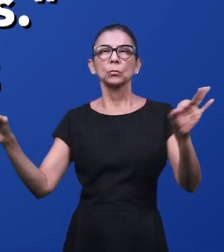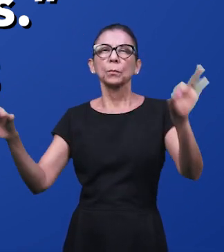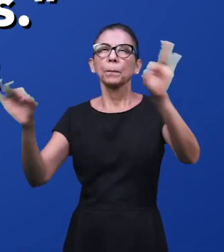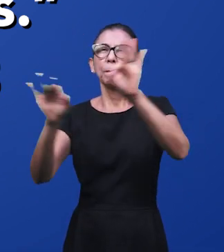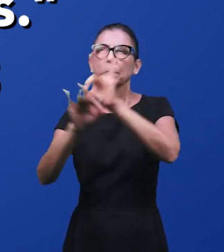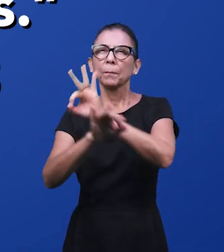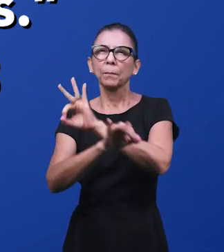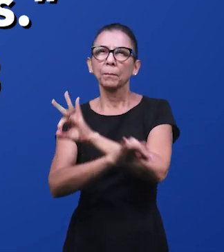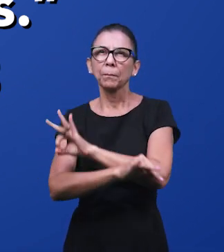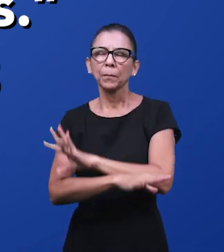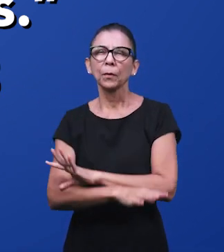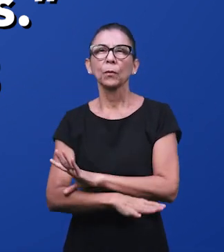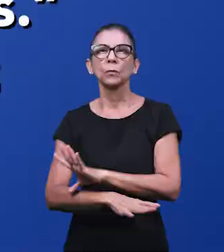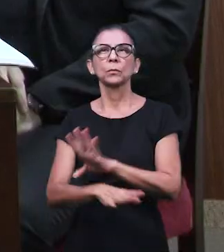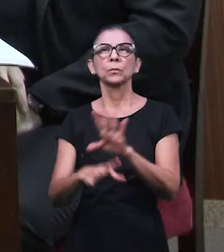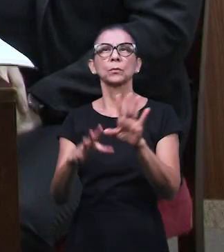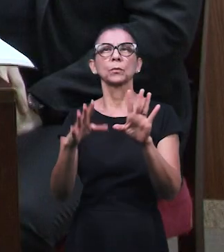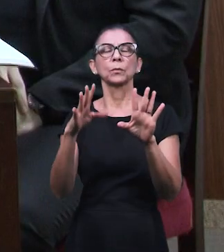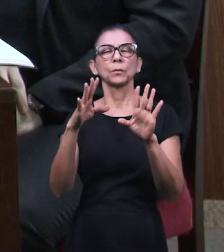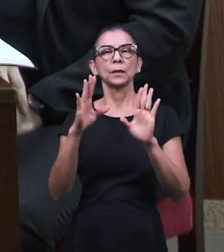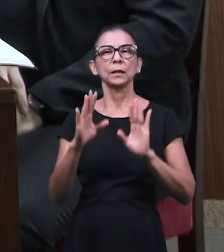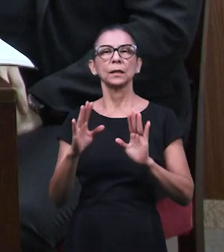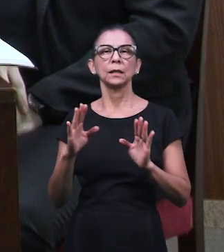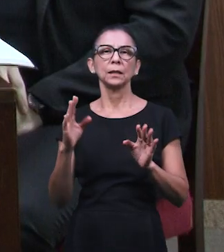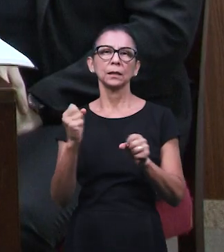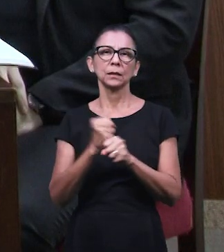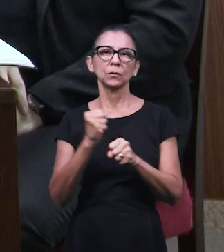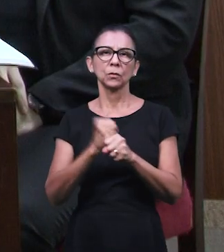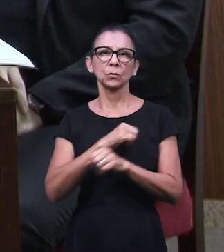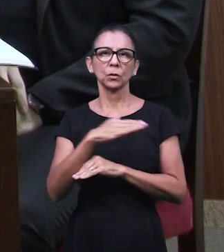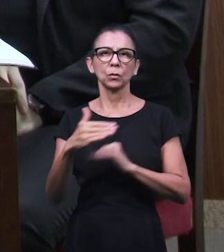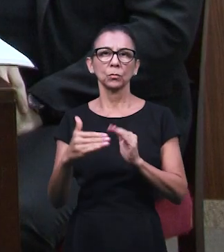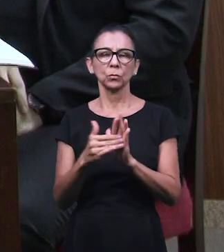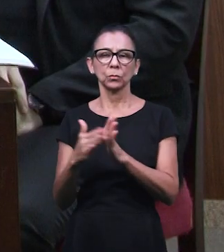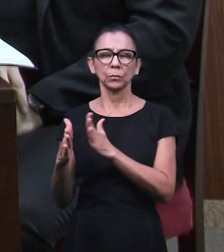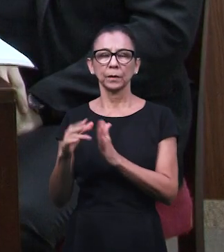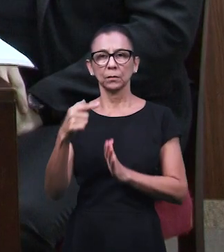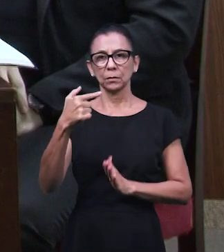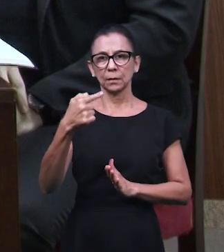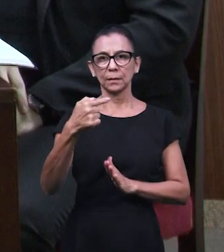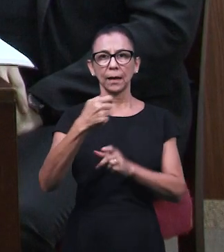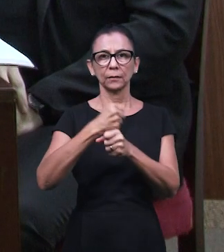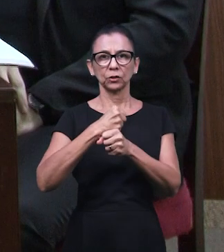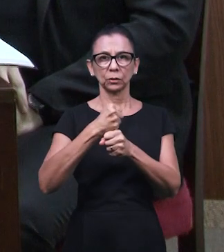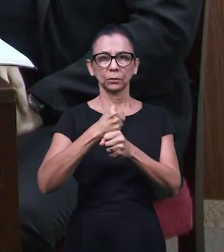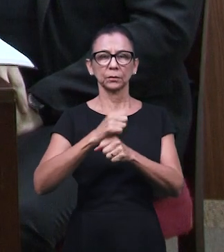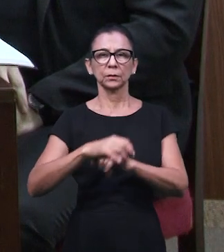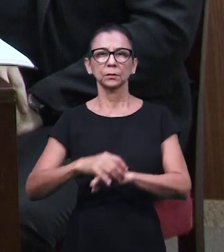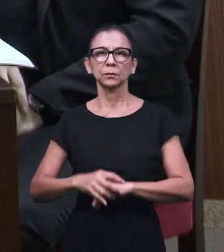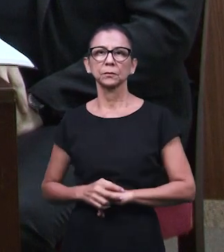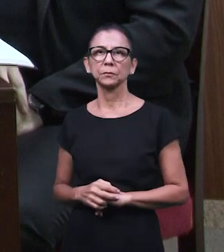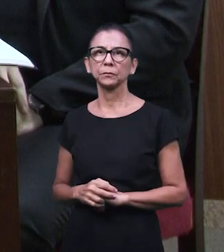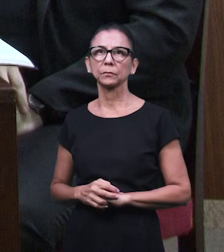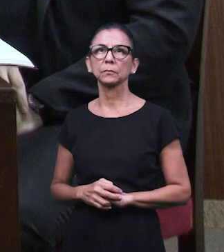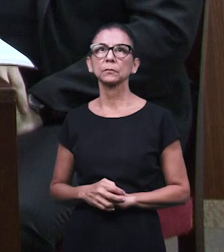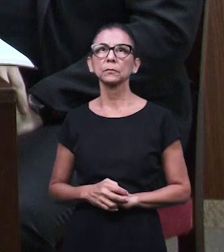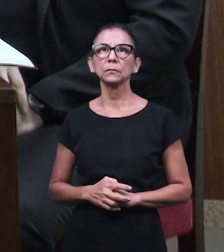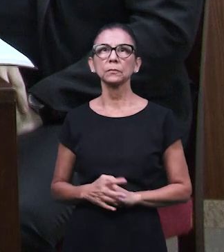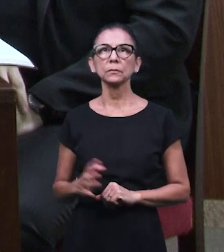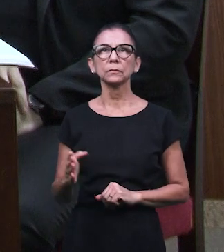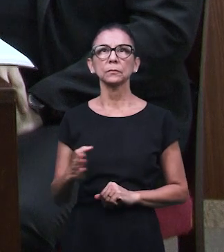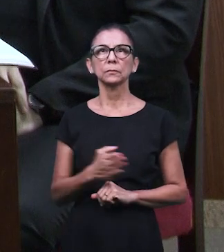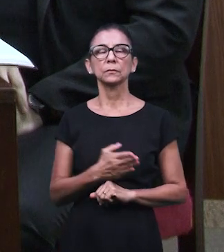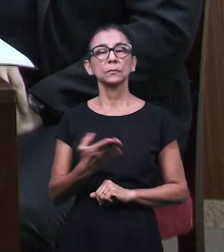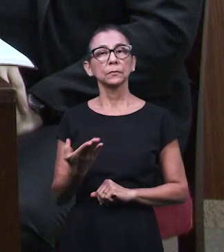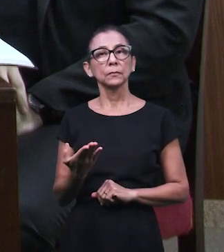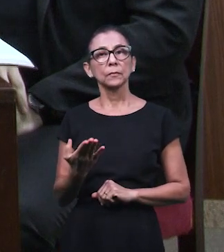7 anos. A paz do Senhor Jesus. Nós glorificamos ao Senhor pelas respostas. Eu queria corrigir o nome da nossa irmã